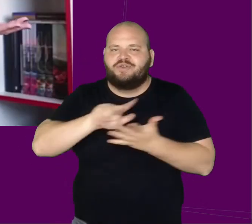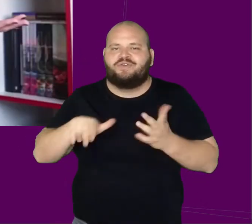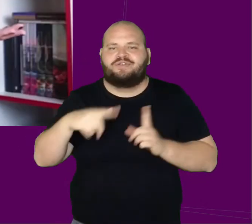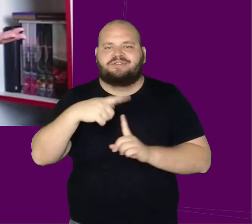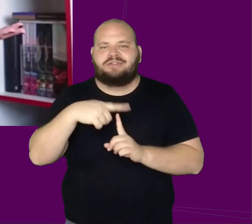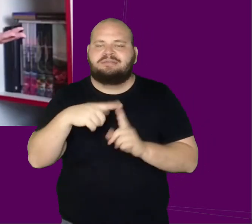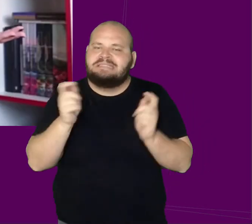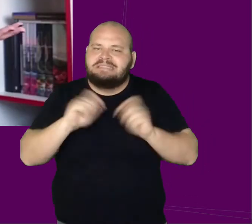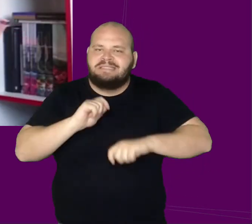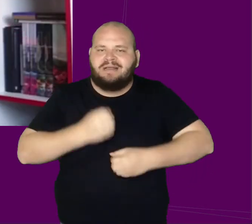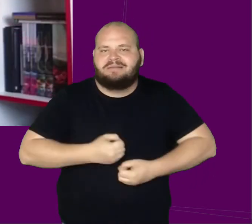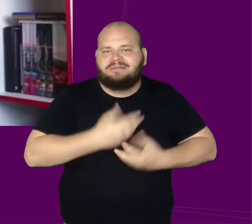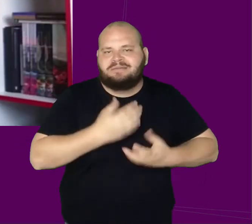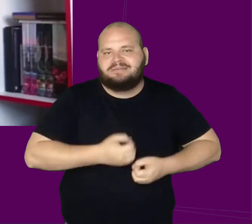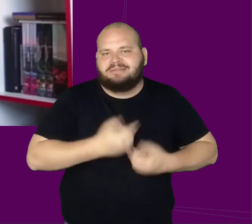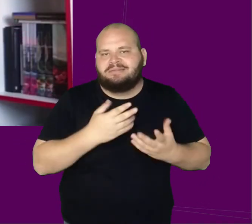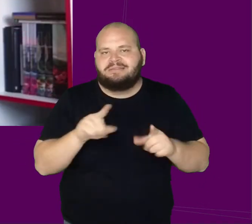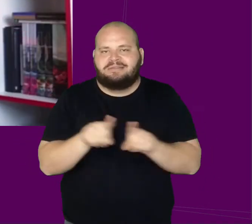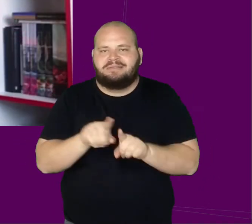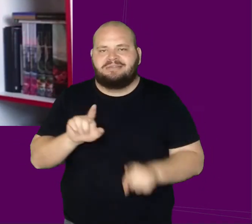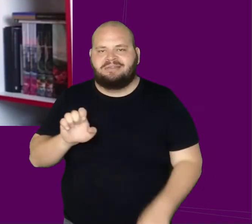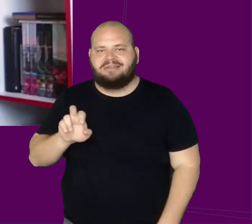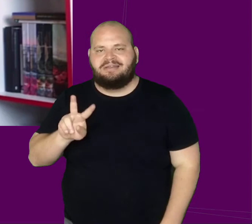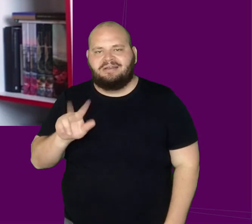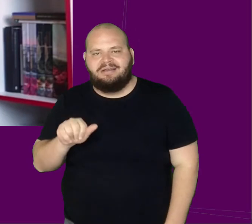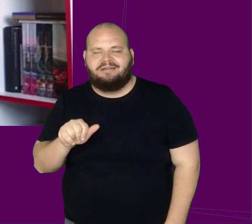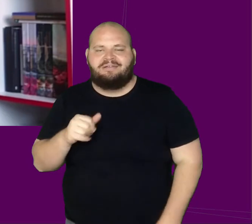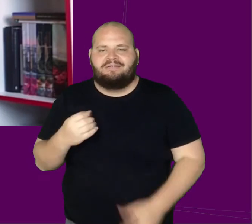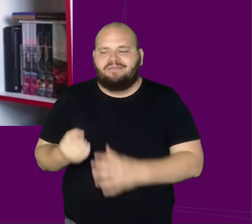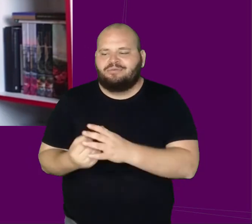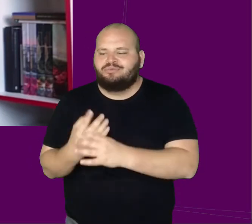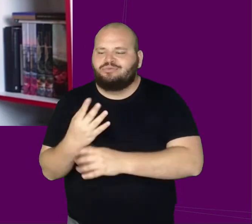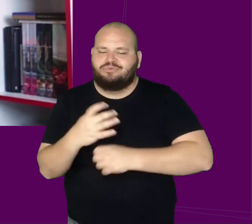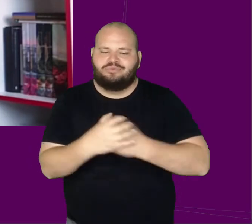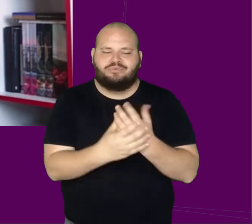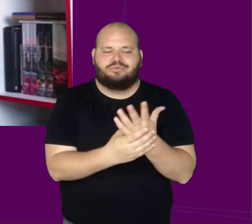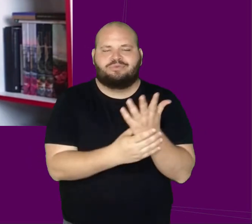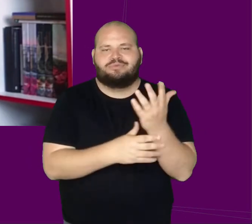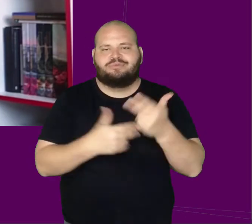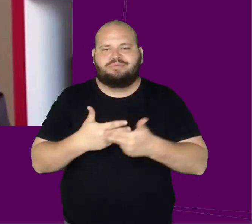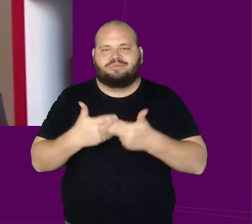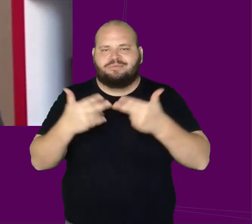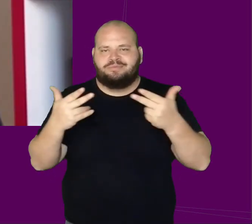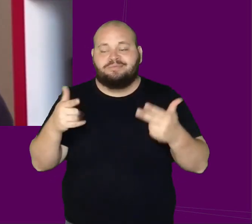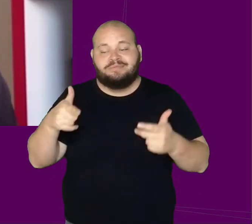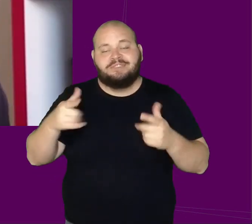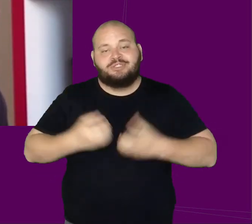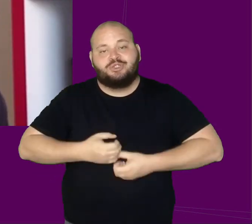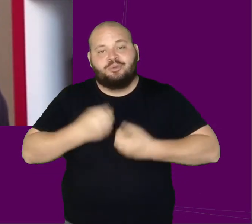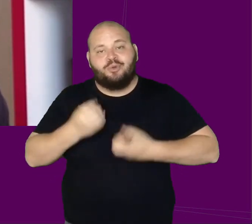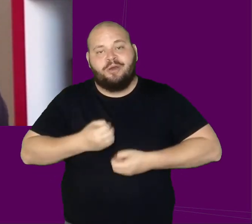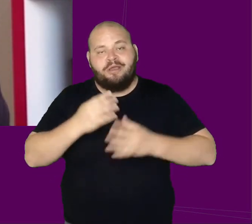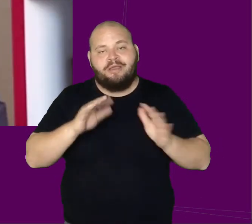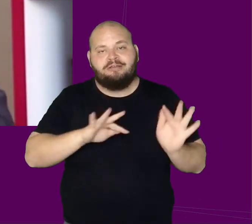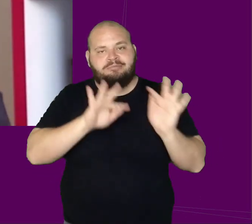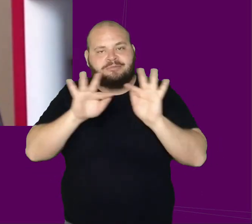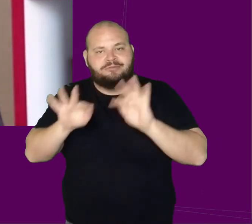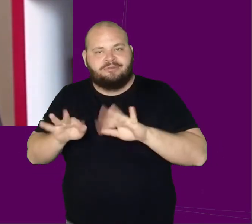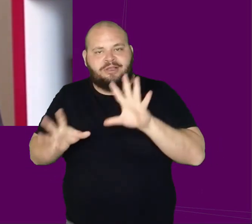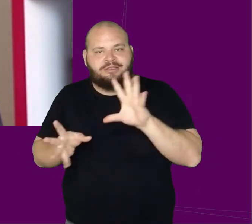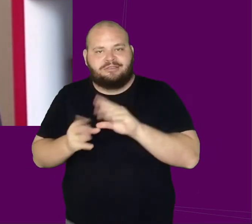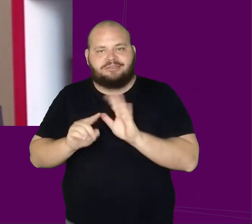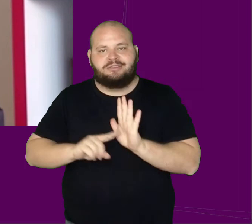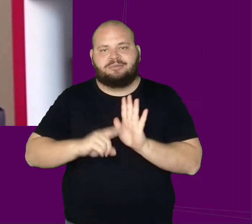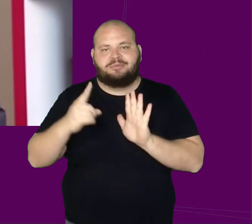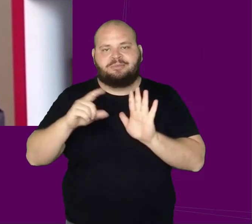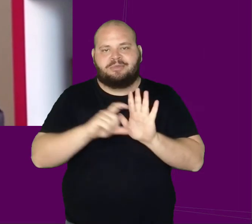poesia, dá para se entender pela erva que nasce pelas gretinhas, pelas fissurinhas do muro. Esse é o poema que fecha a primeira